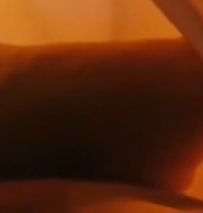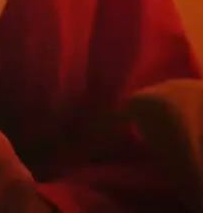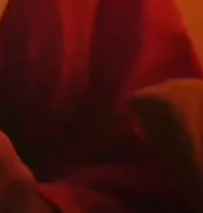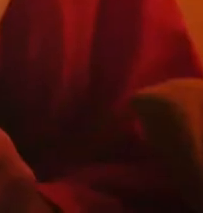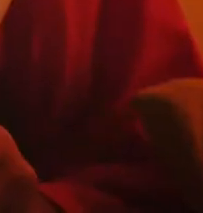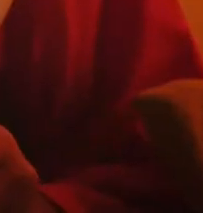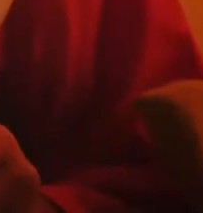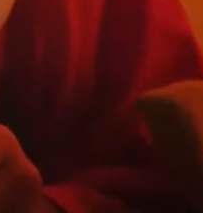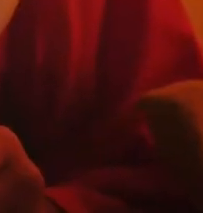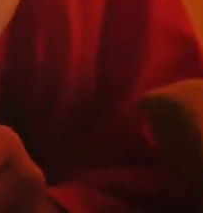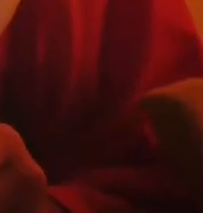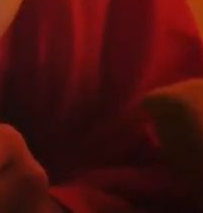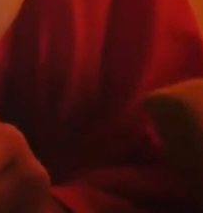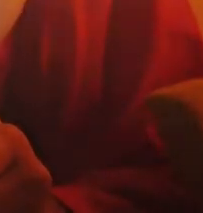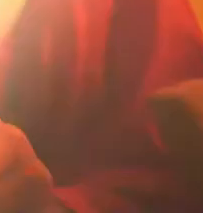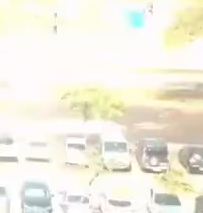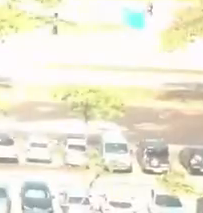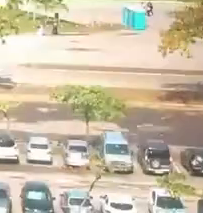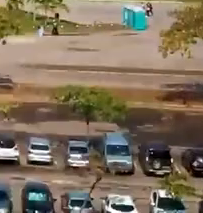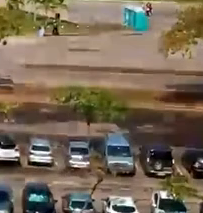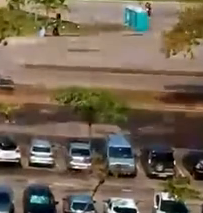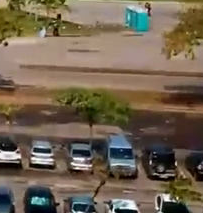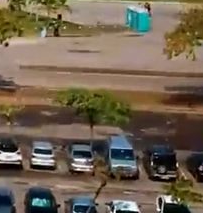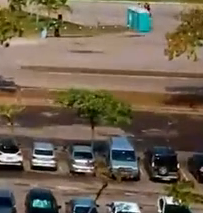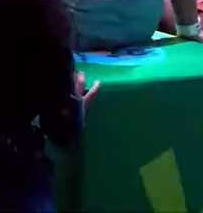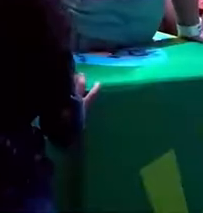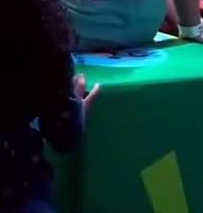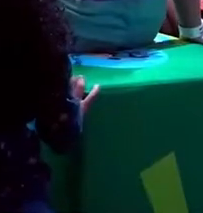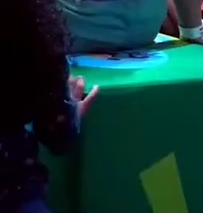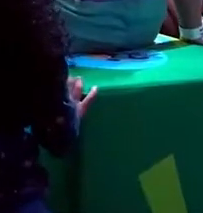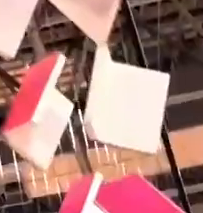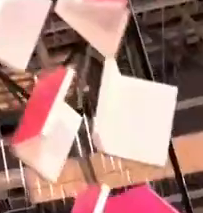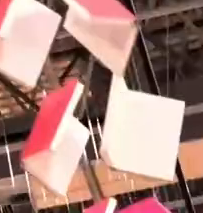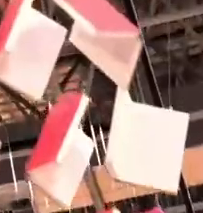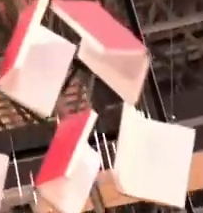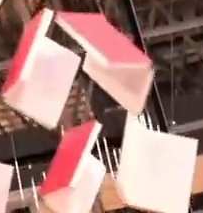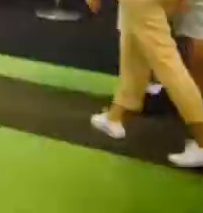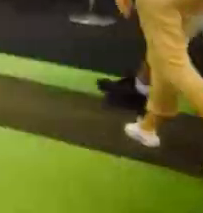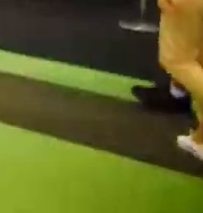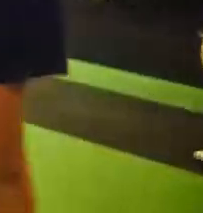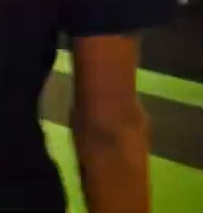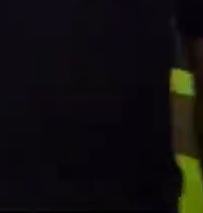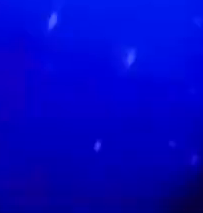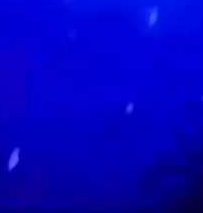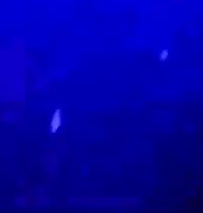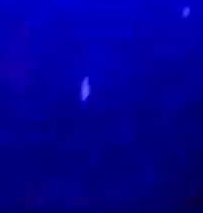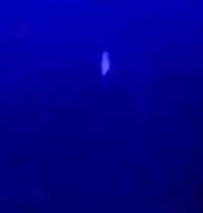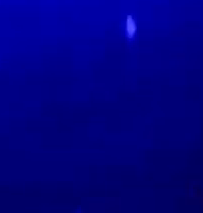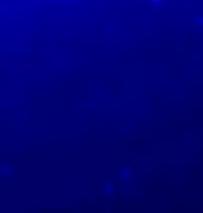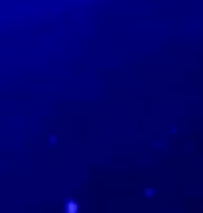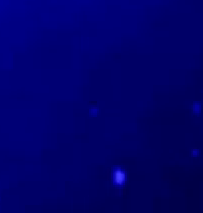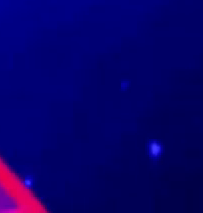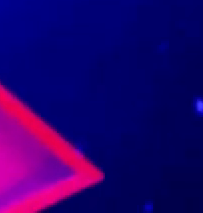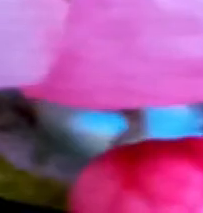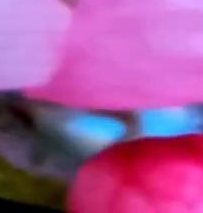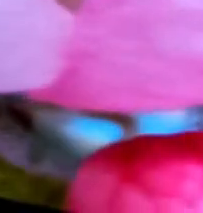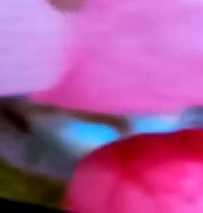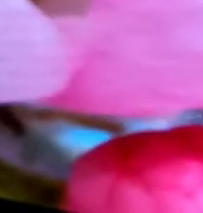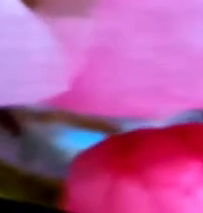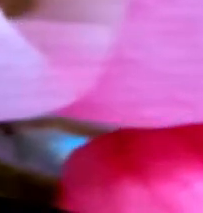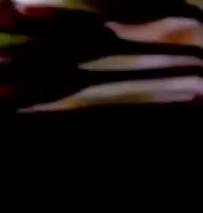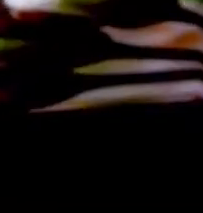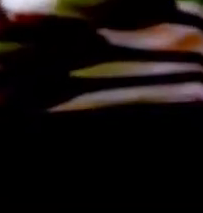diferentes de uma mesma aventura e esse Grande Encontro de narrativas e de momentos inesquecíveis está chegando